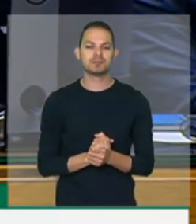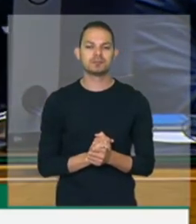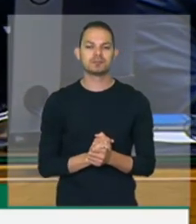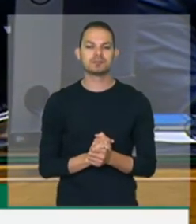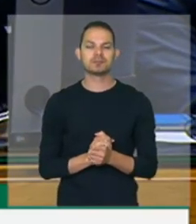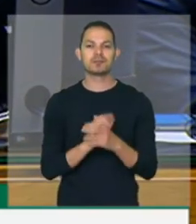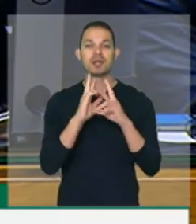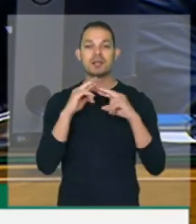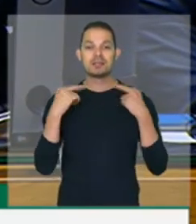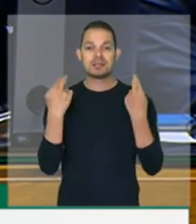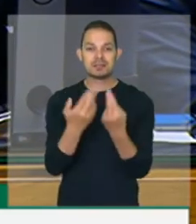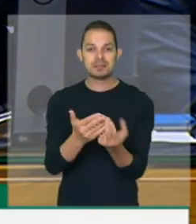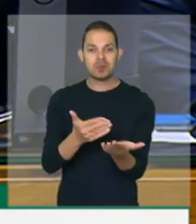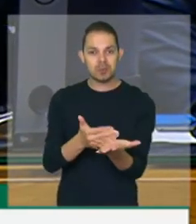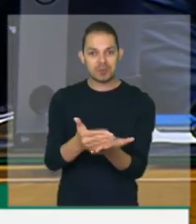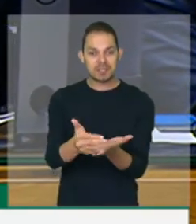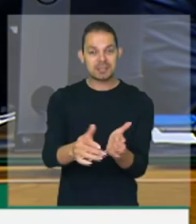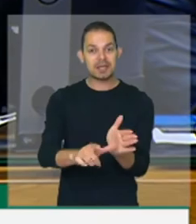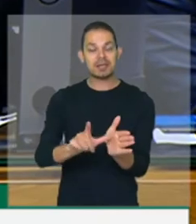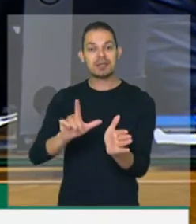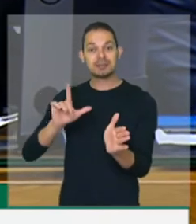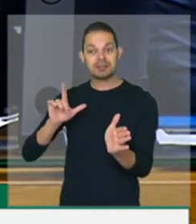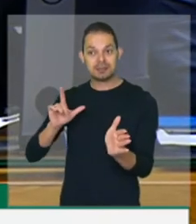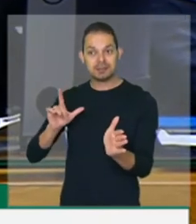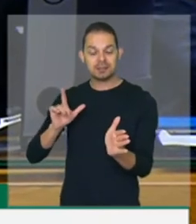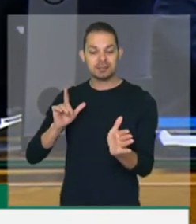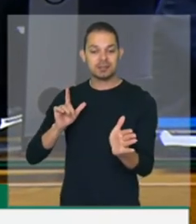esta sessão, a ordem do dia,